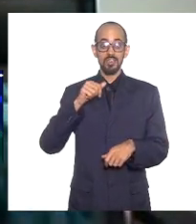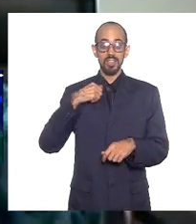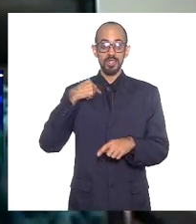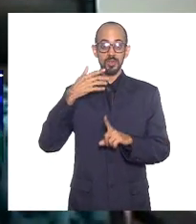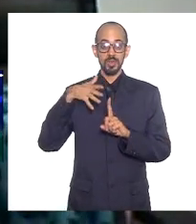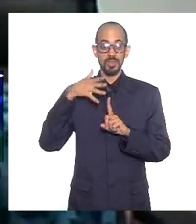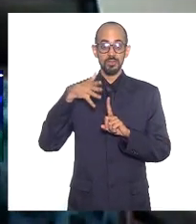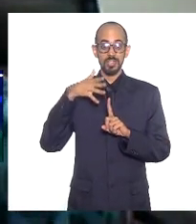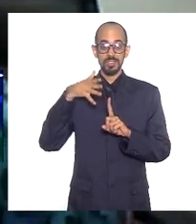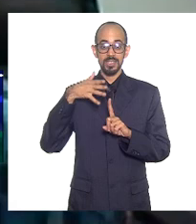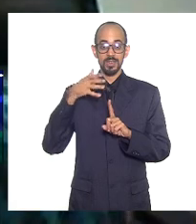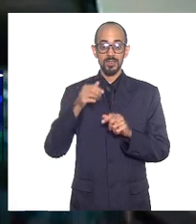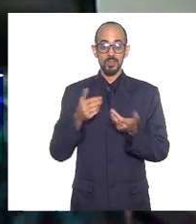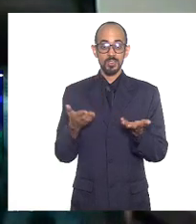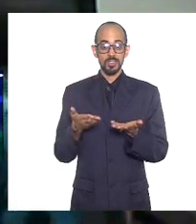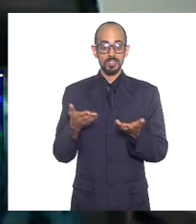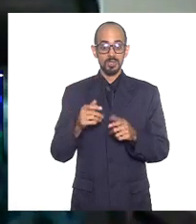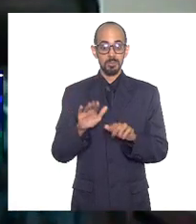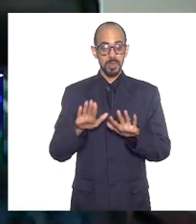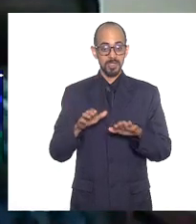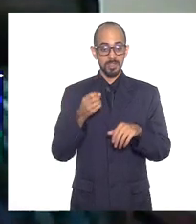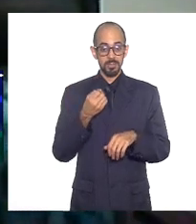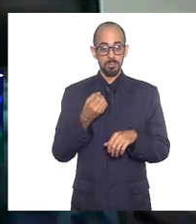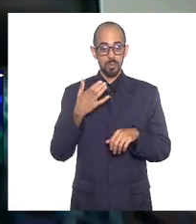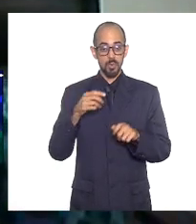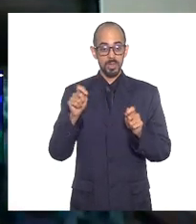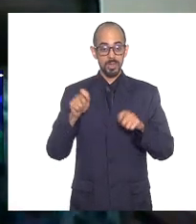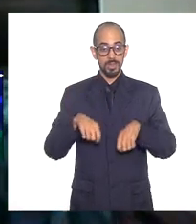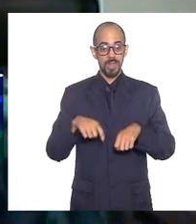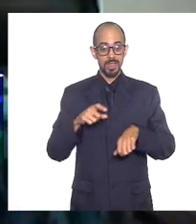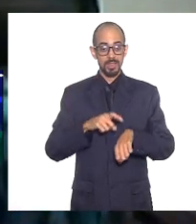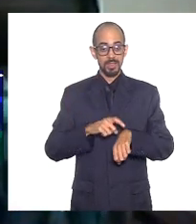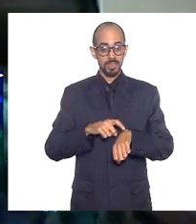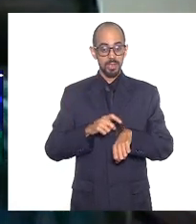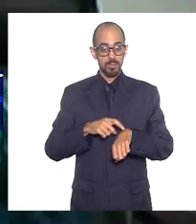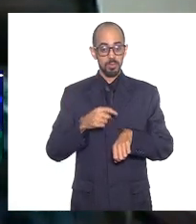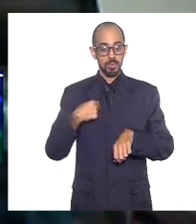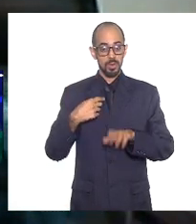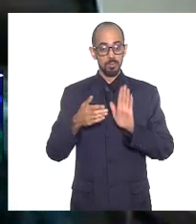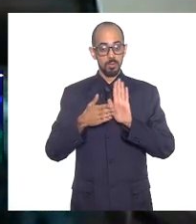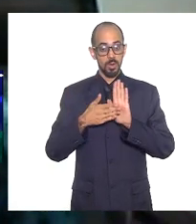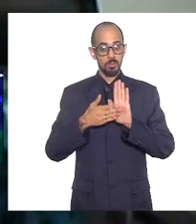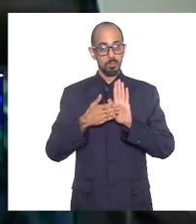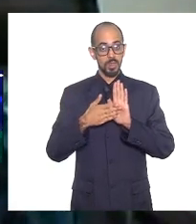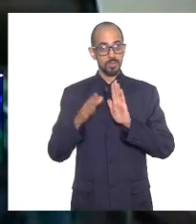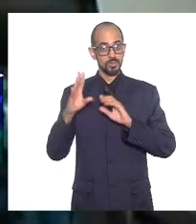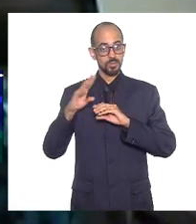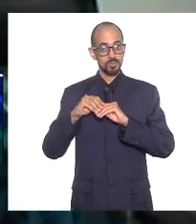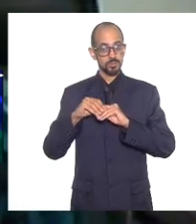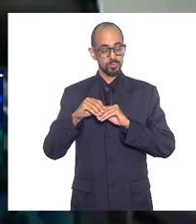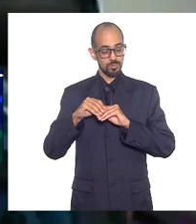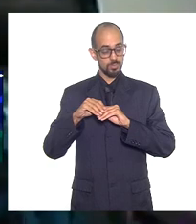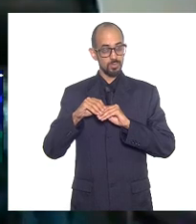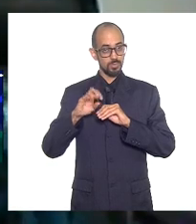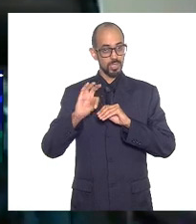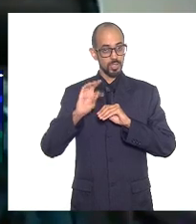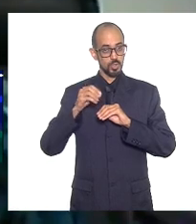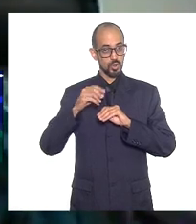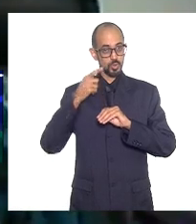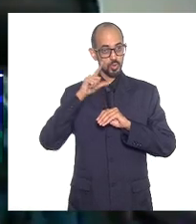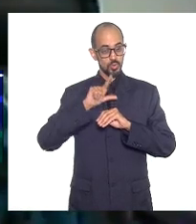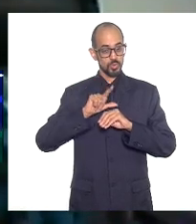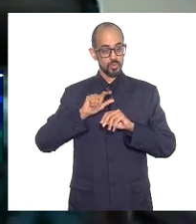palavra hoje. Né? Mas que bom que ainda dá tempo, e eu prometo ser breve para que todos possam